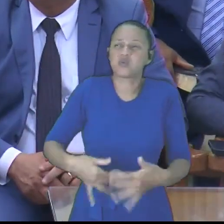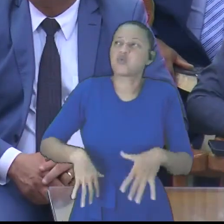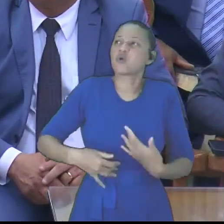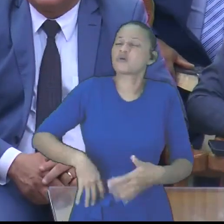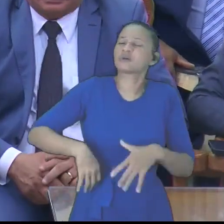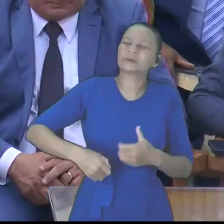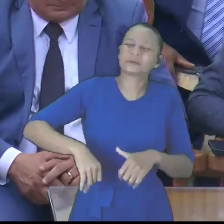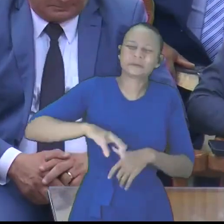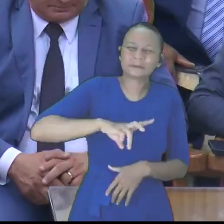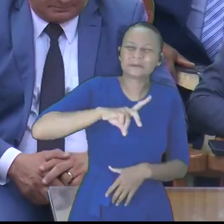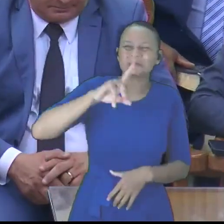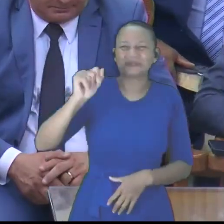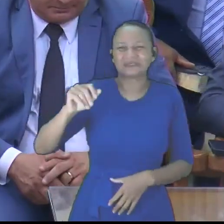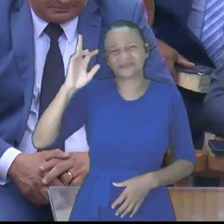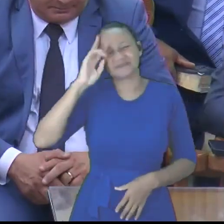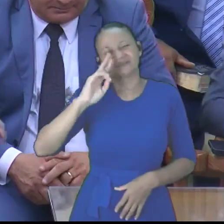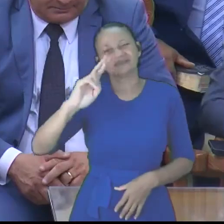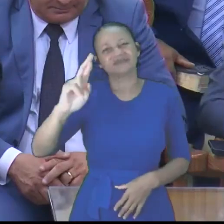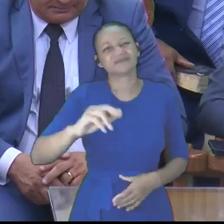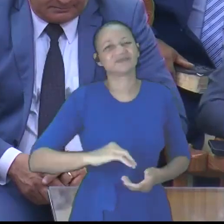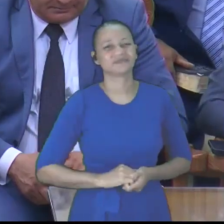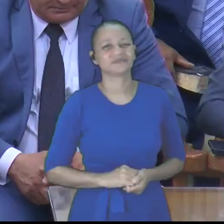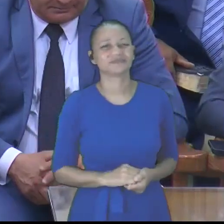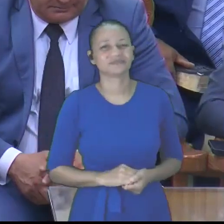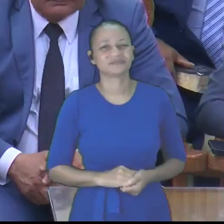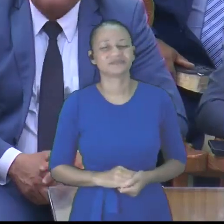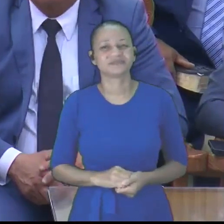glorioso dia do Senhor.